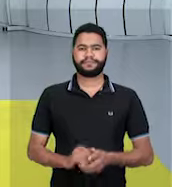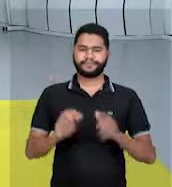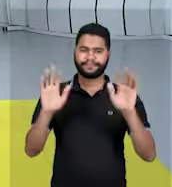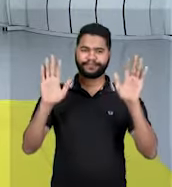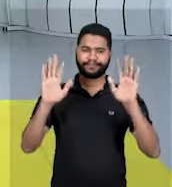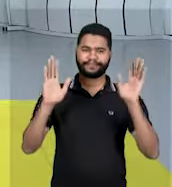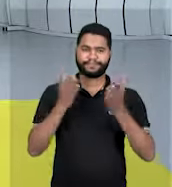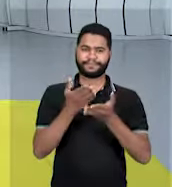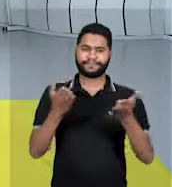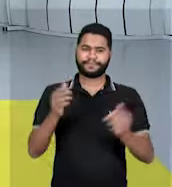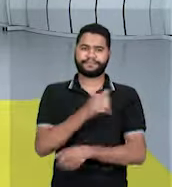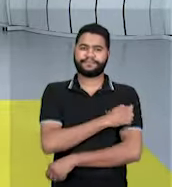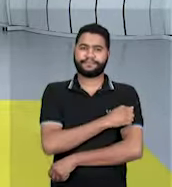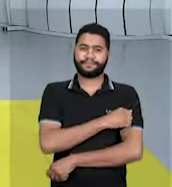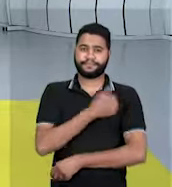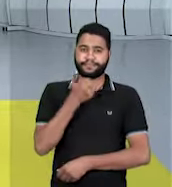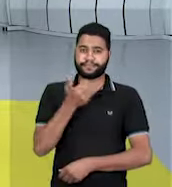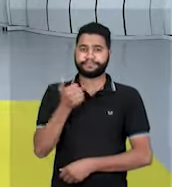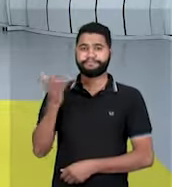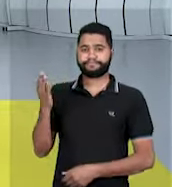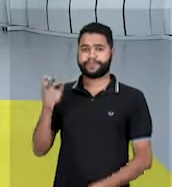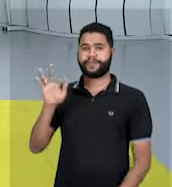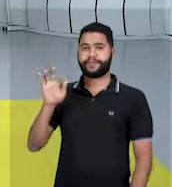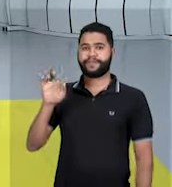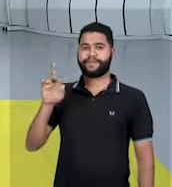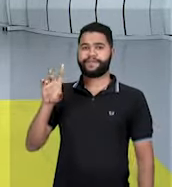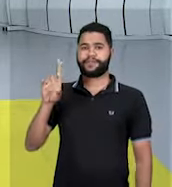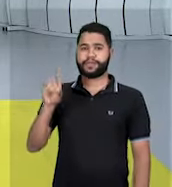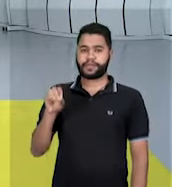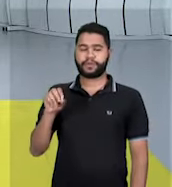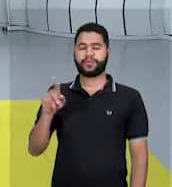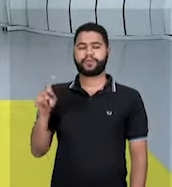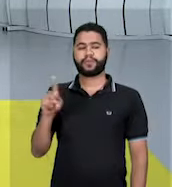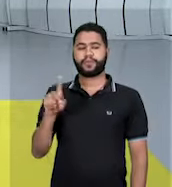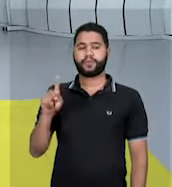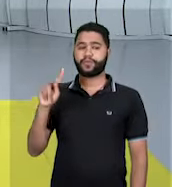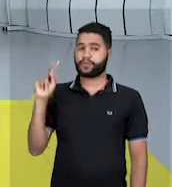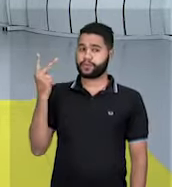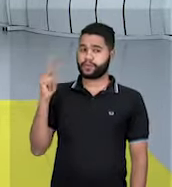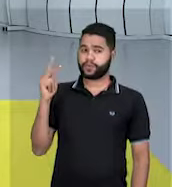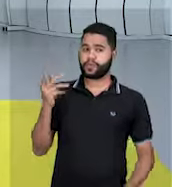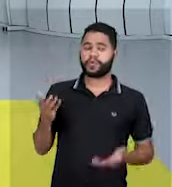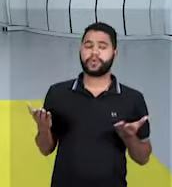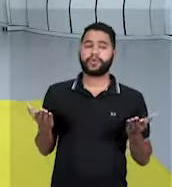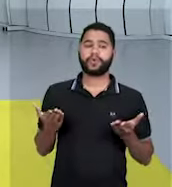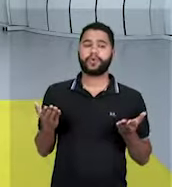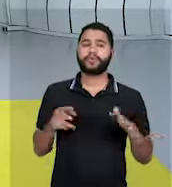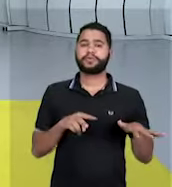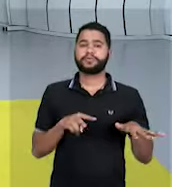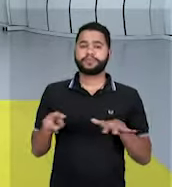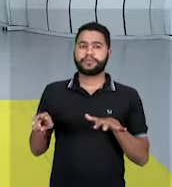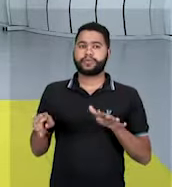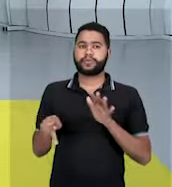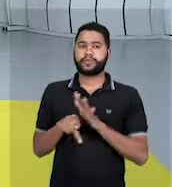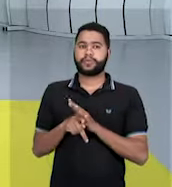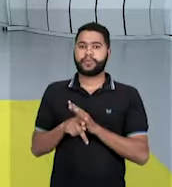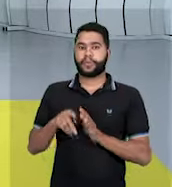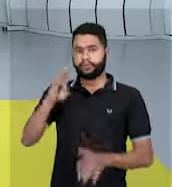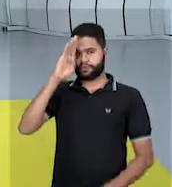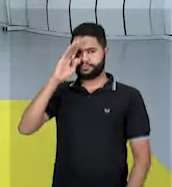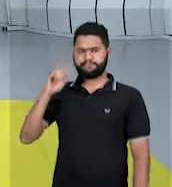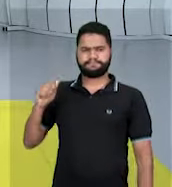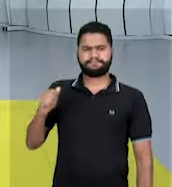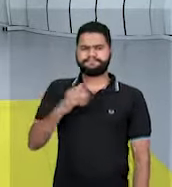Olá, estudante, tudo bem? Meu nome é Fernando, sou professor de História e na semana de hoje nós vamos falar sobre ditadura civil-militar